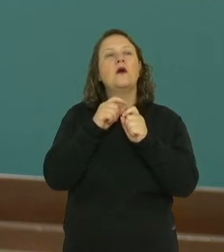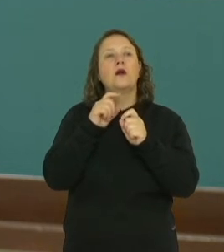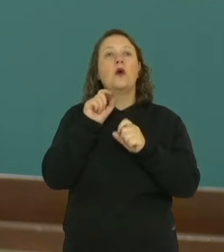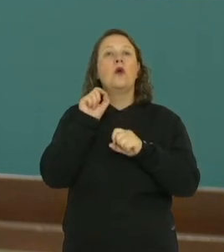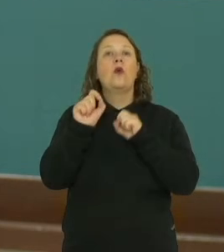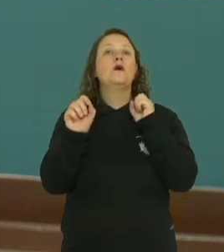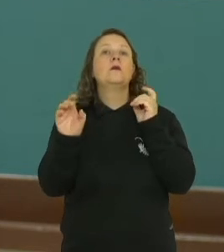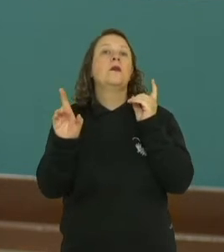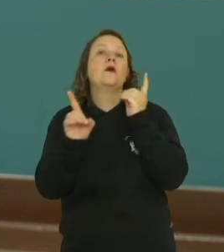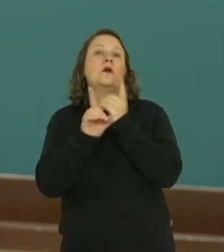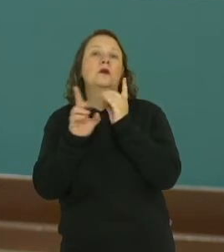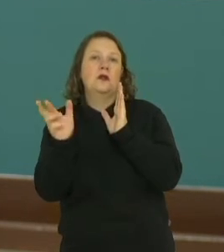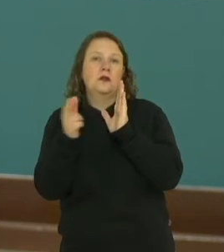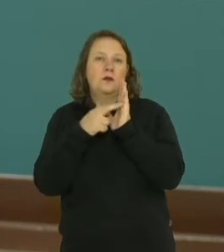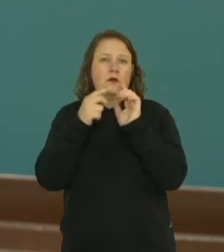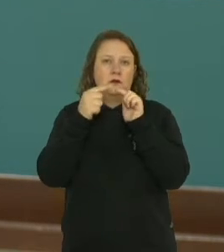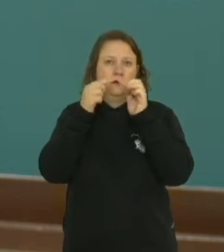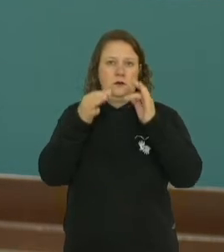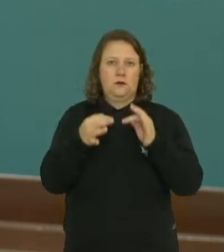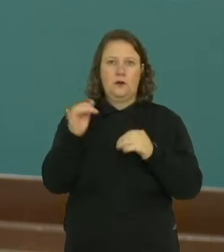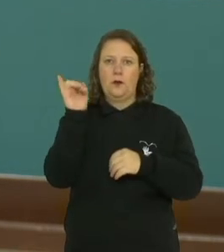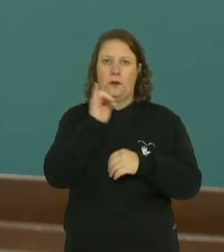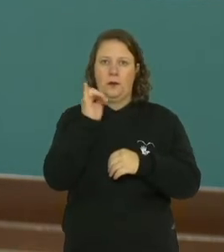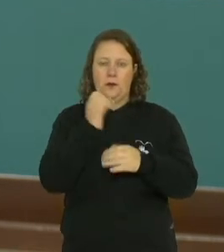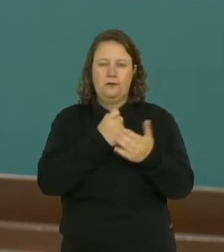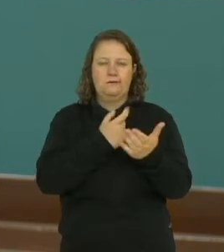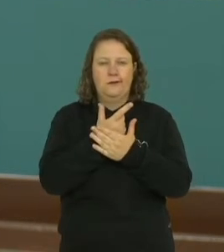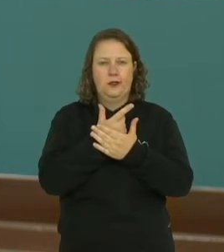quanto está pagando de imposto. Então, no lugar de